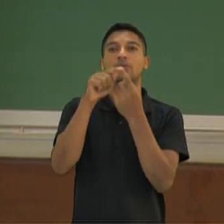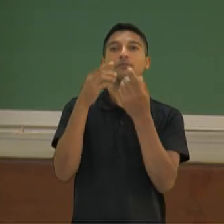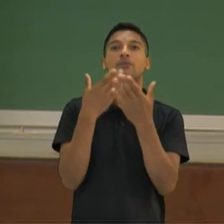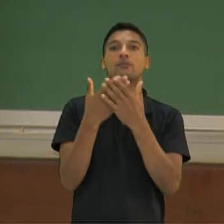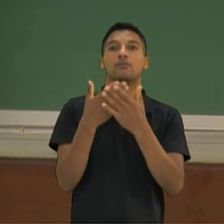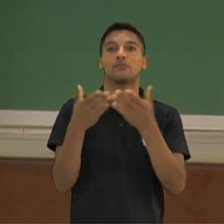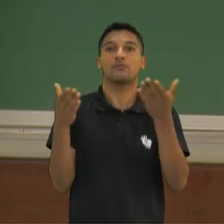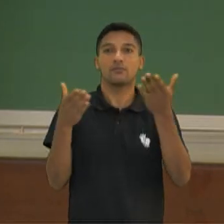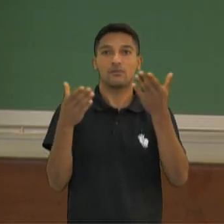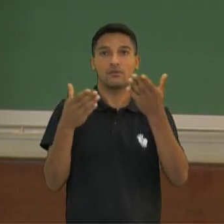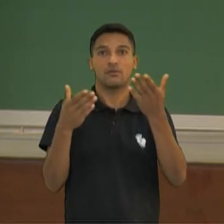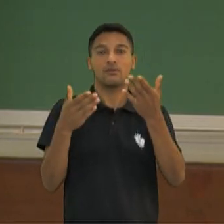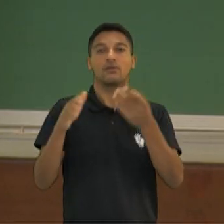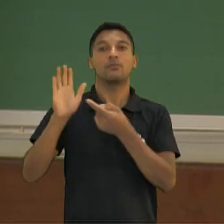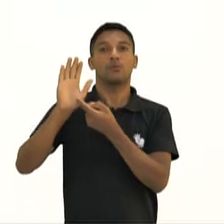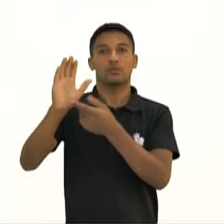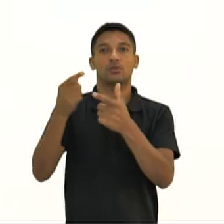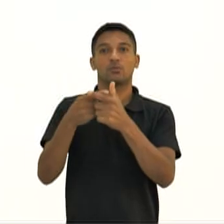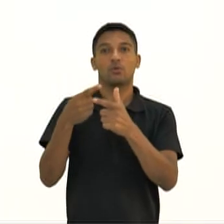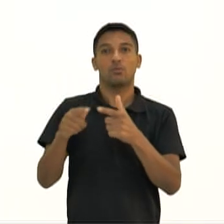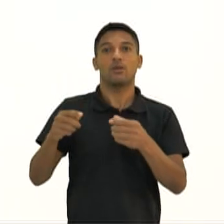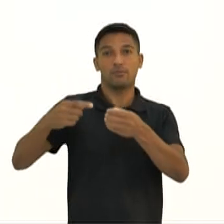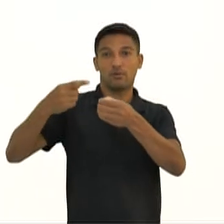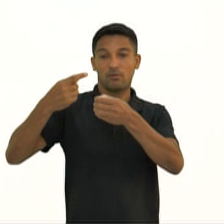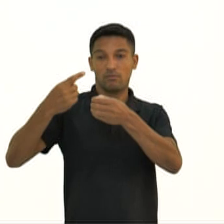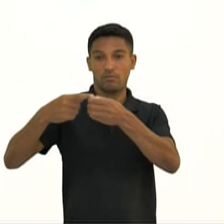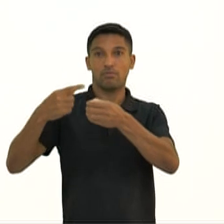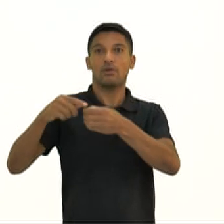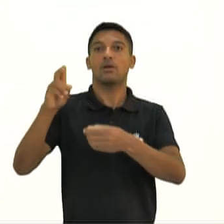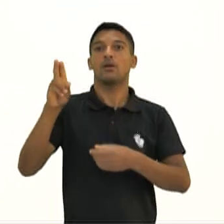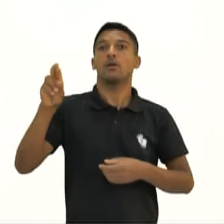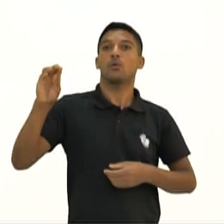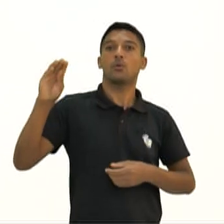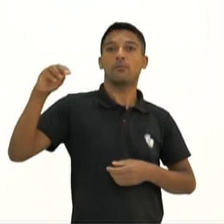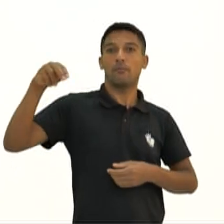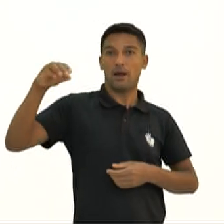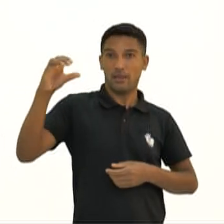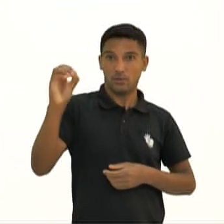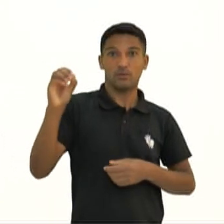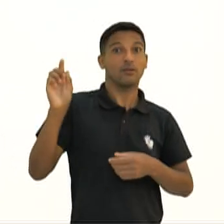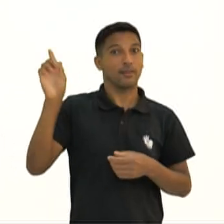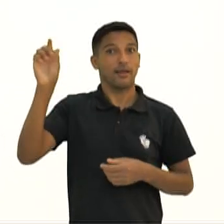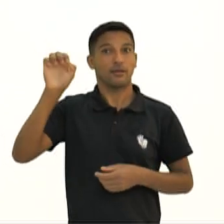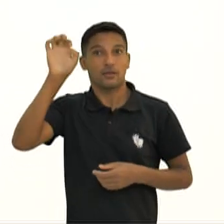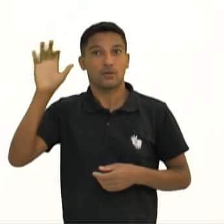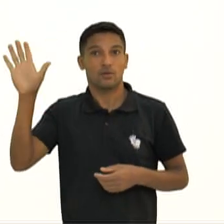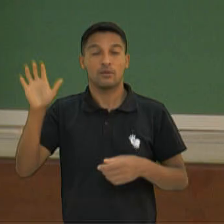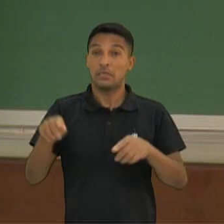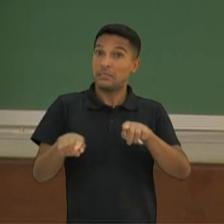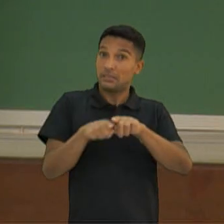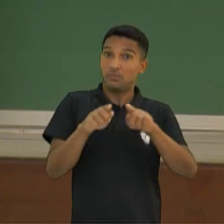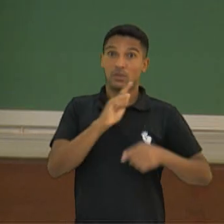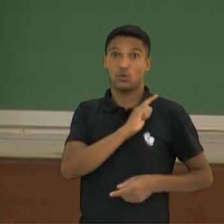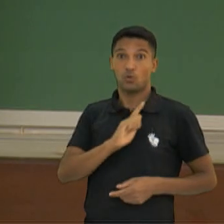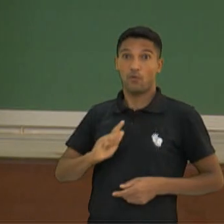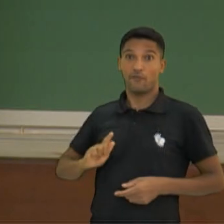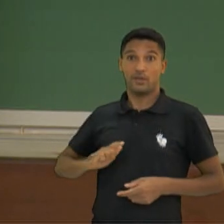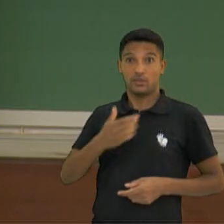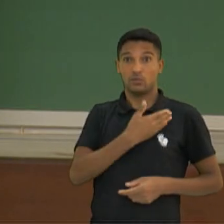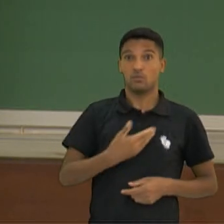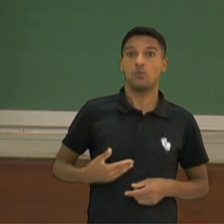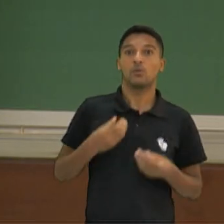de hoje: identificar esses problemas urbanos no continente e as soluções encontradas pelo poder público